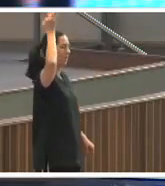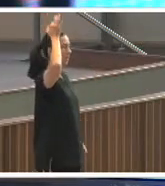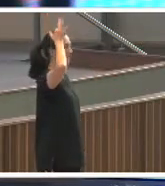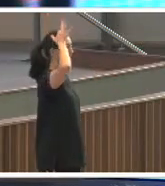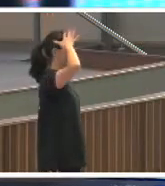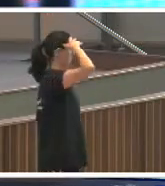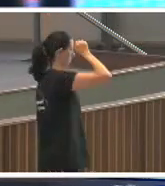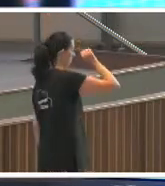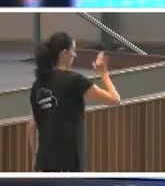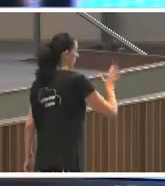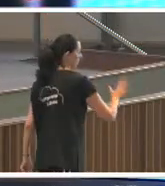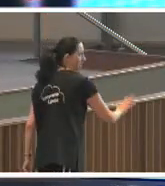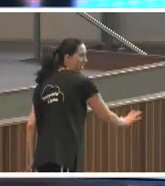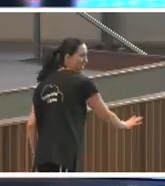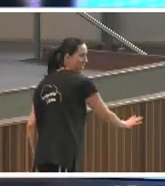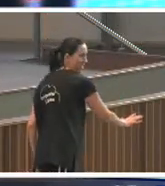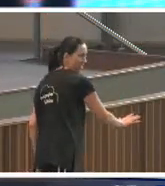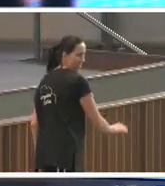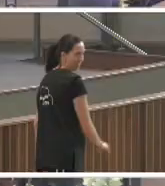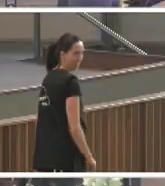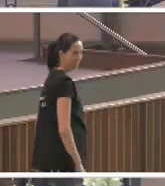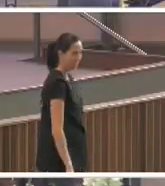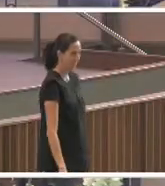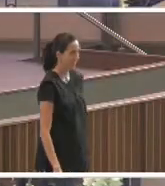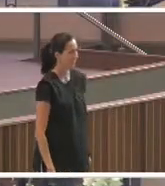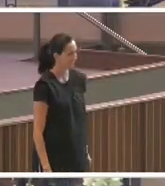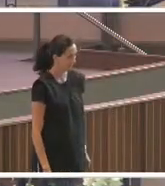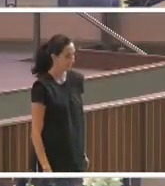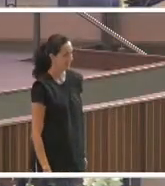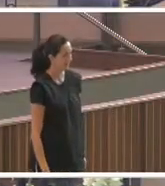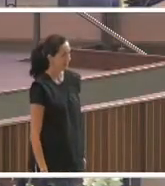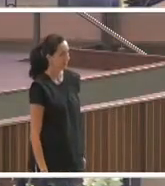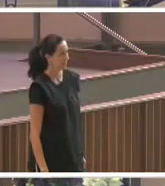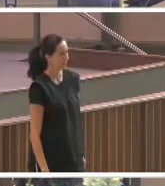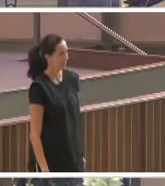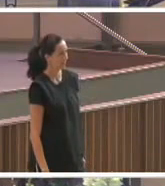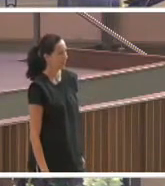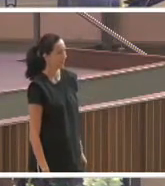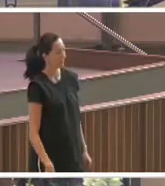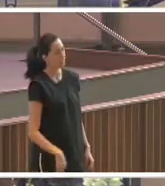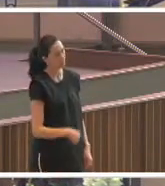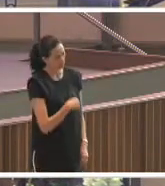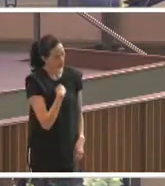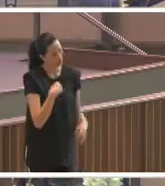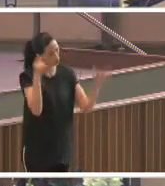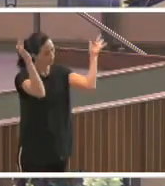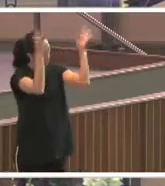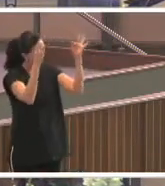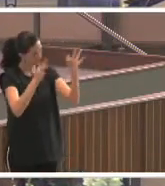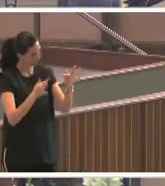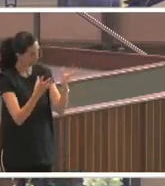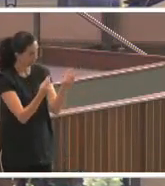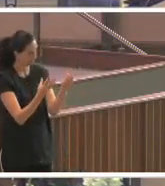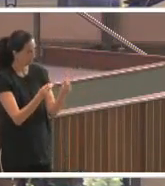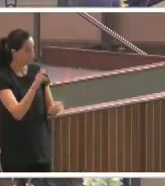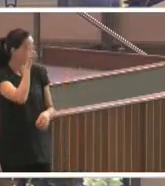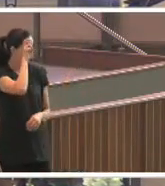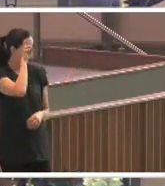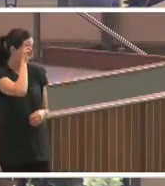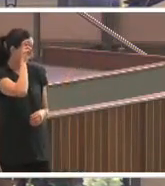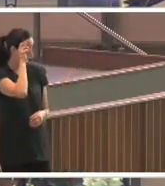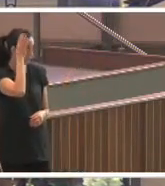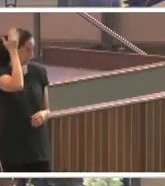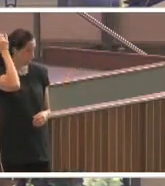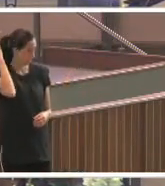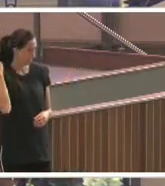abri-se-vos-á, buscai e achareis. Eu fiquei muito feliz, porque quinta-feira, que a gente falou semana passada